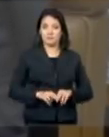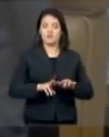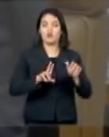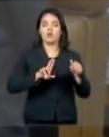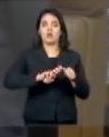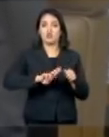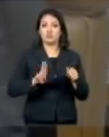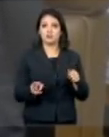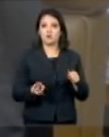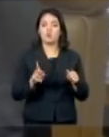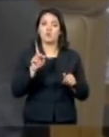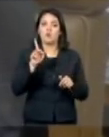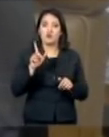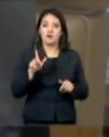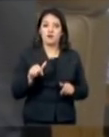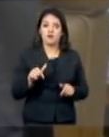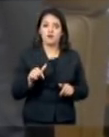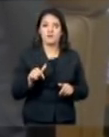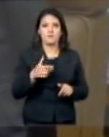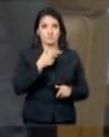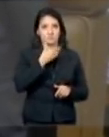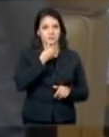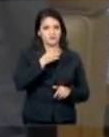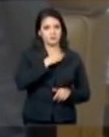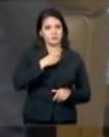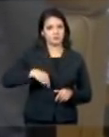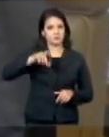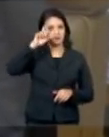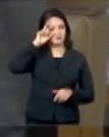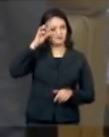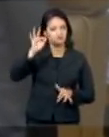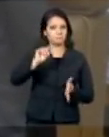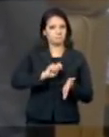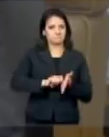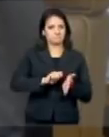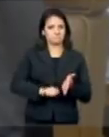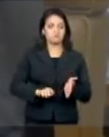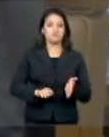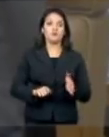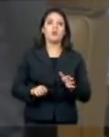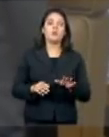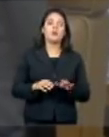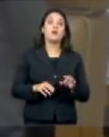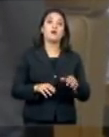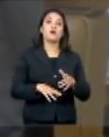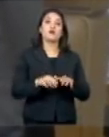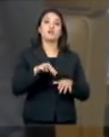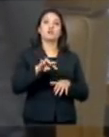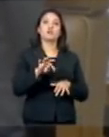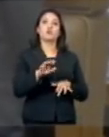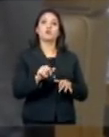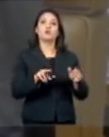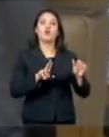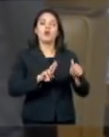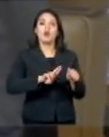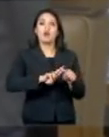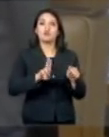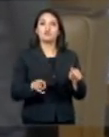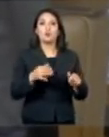adverte o eminente ministro do exército ashfaq em especial quando não contém conteúdo vinculante